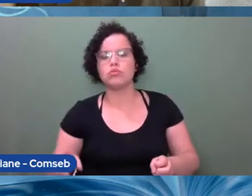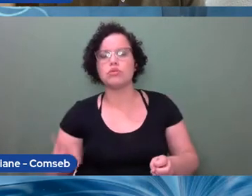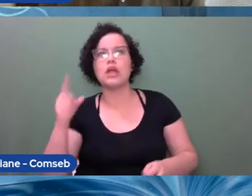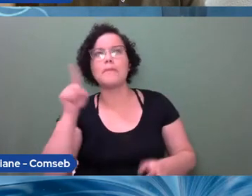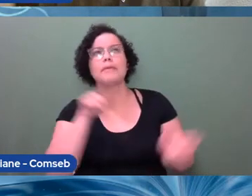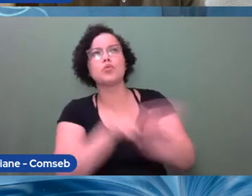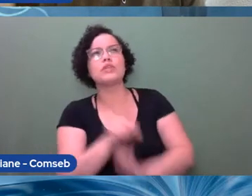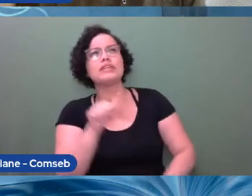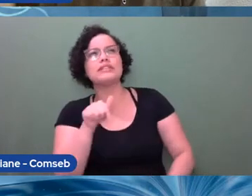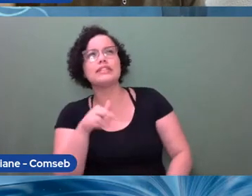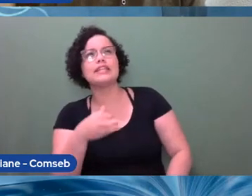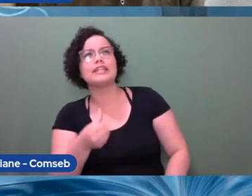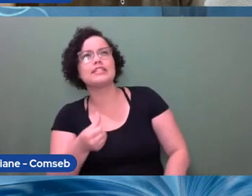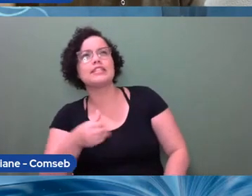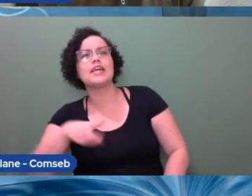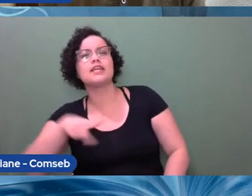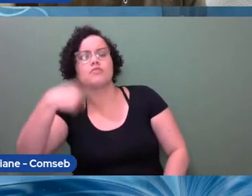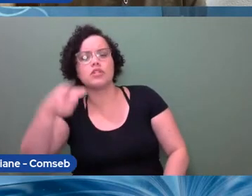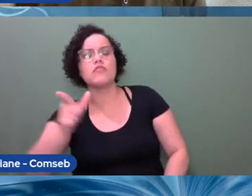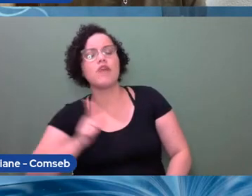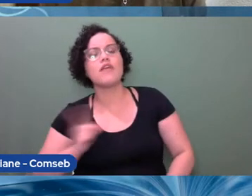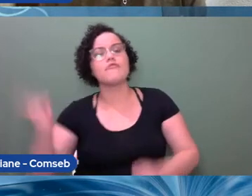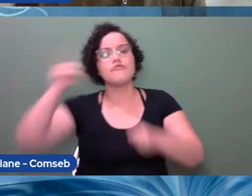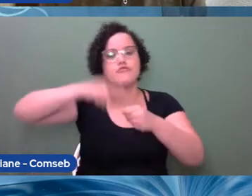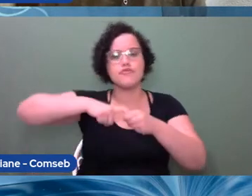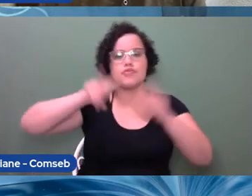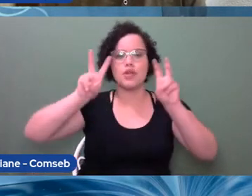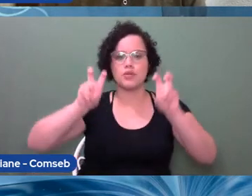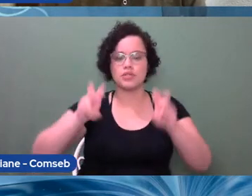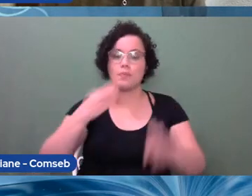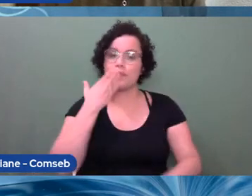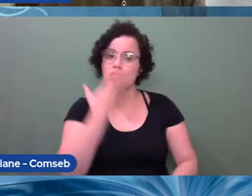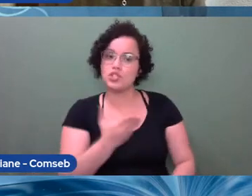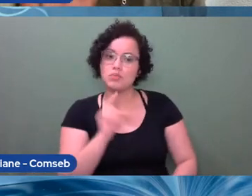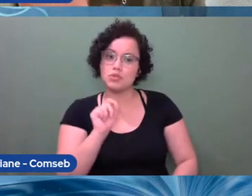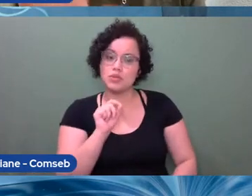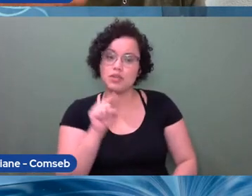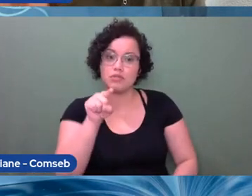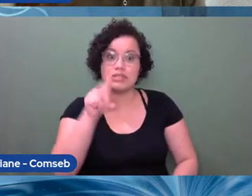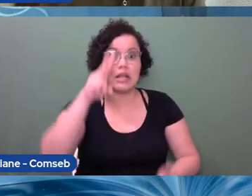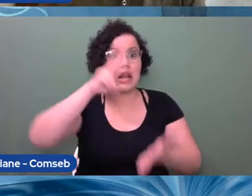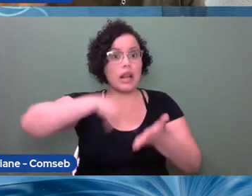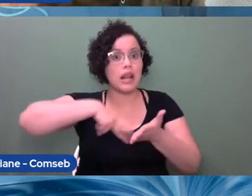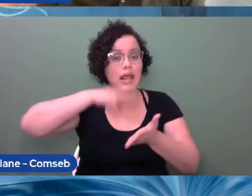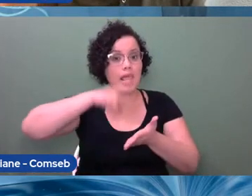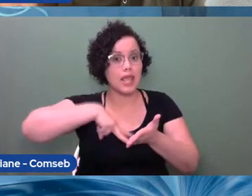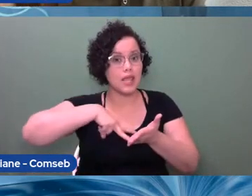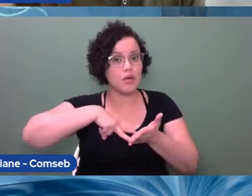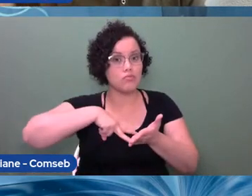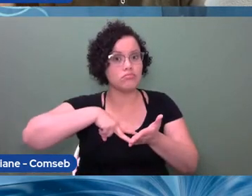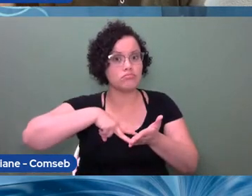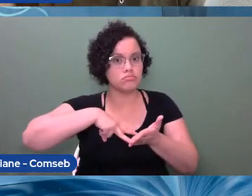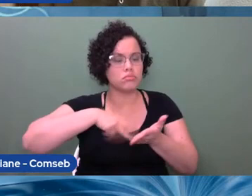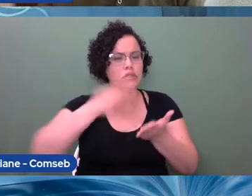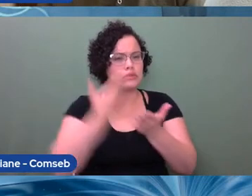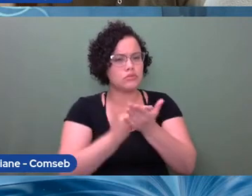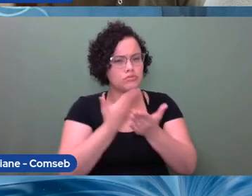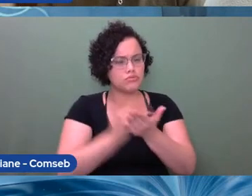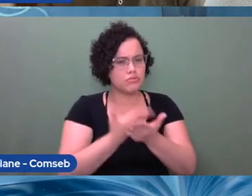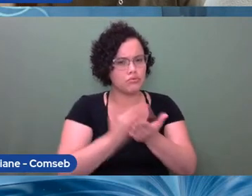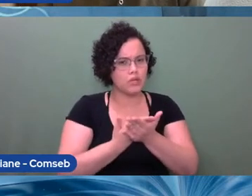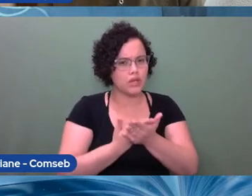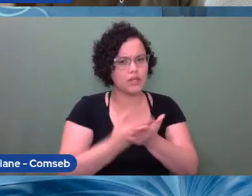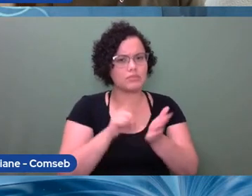adiante. Então, voltaremos ao assunto. Pedimos a vocês que leiam direitinho, ainda se não ler essas questões,